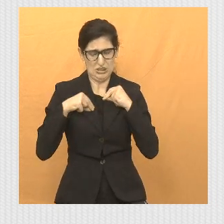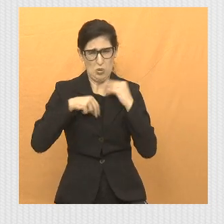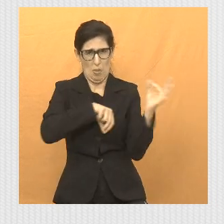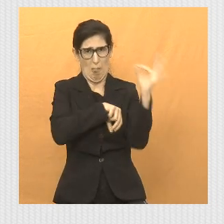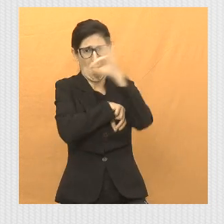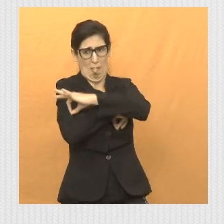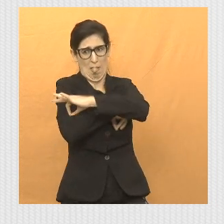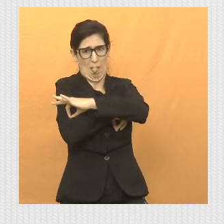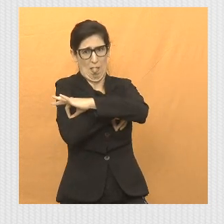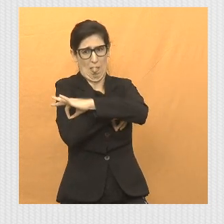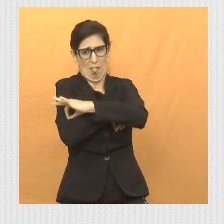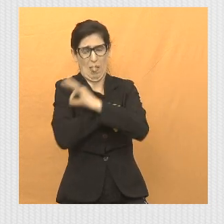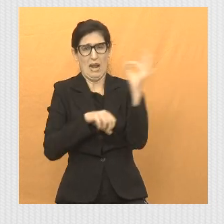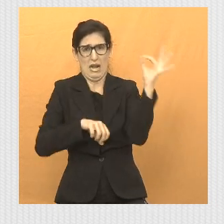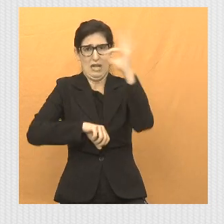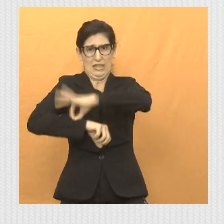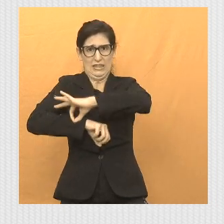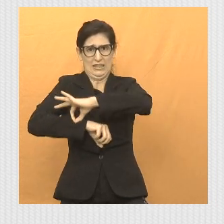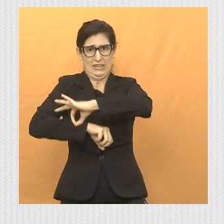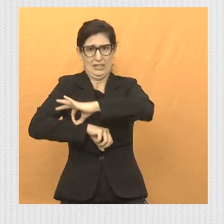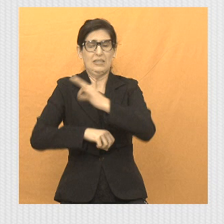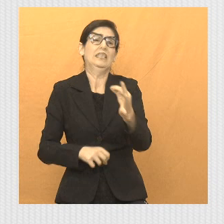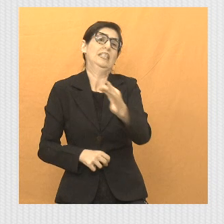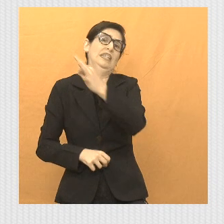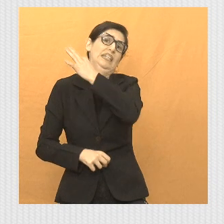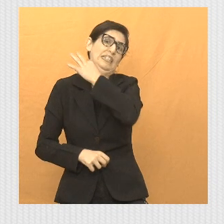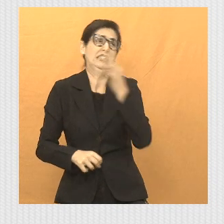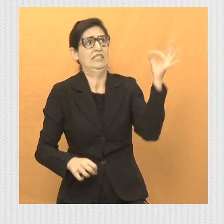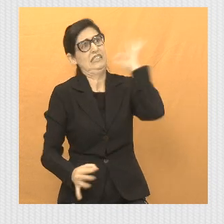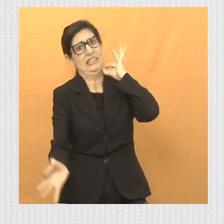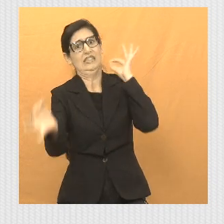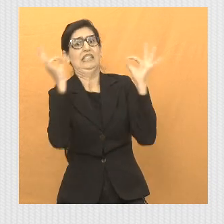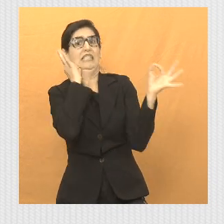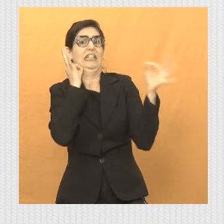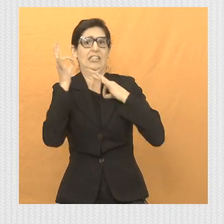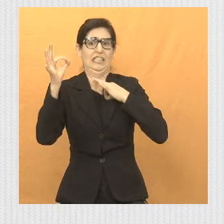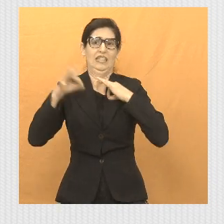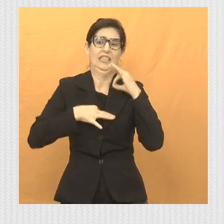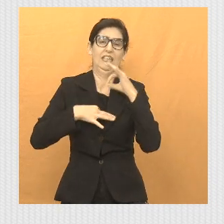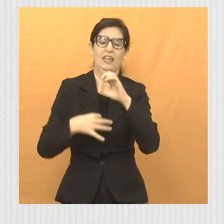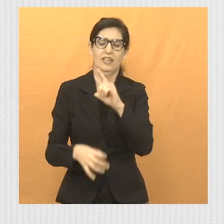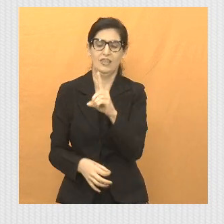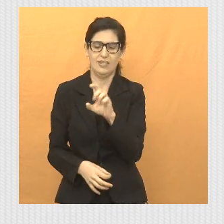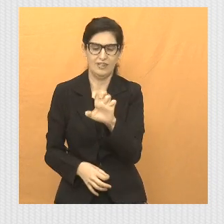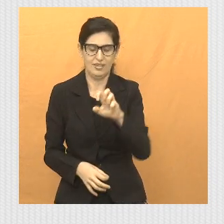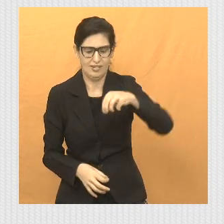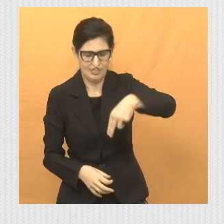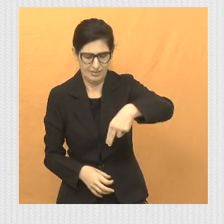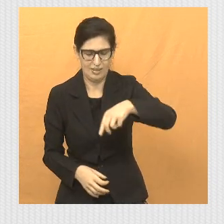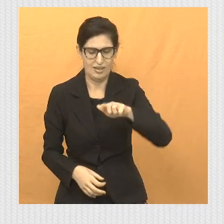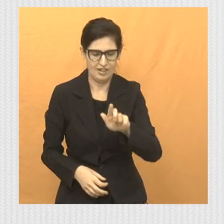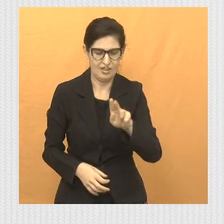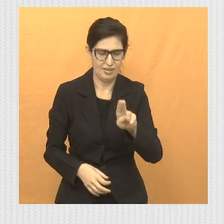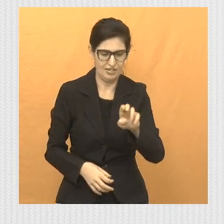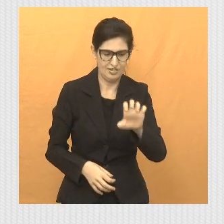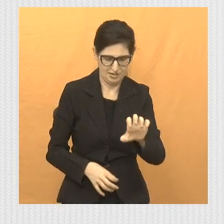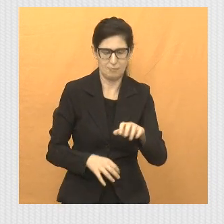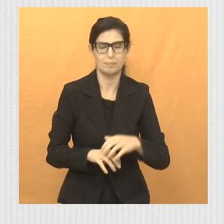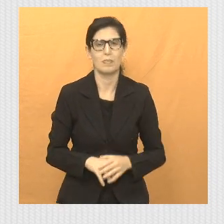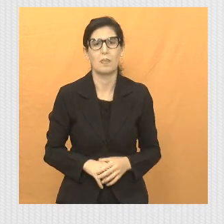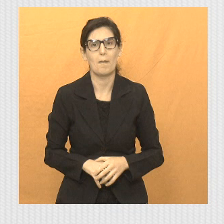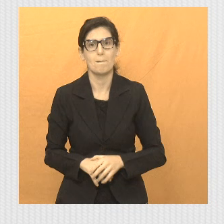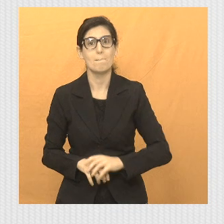muito aquém do que o que seria sinal de alerta para o município, que seria acima de 300